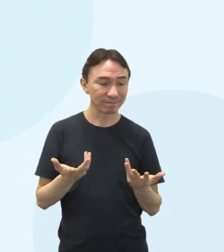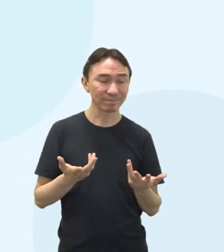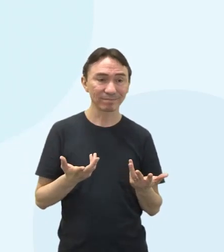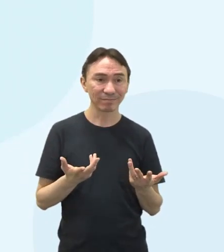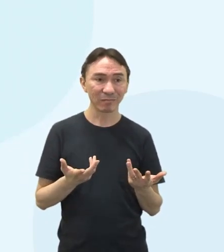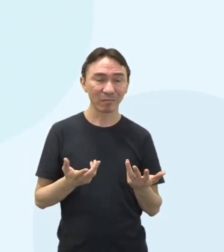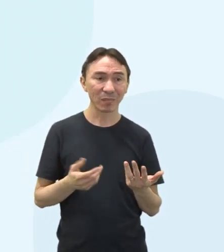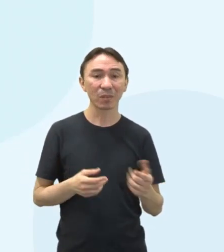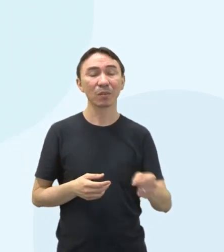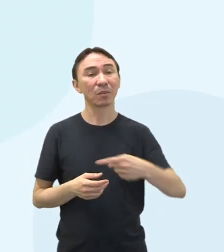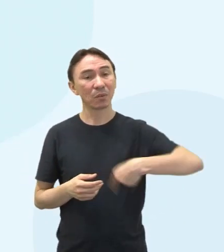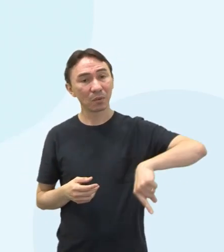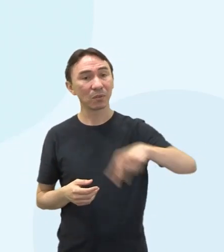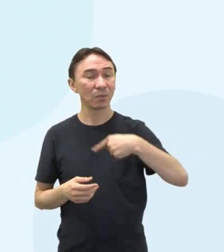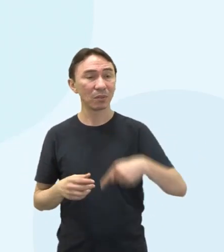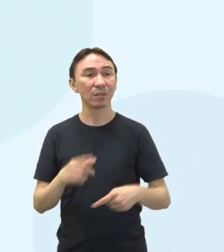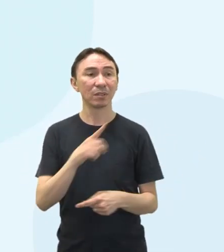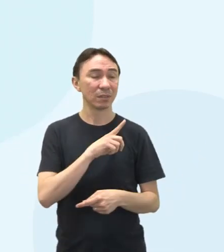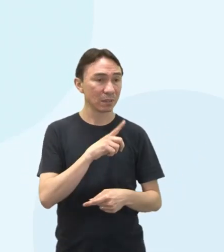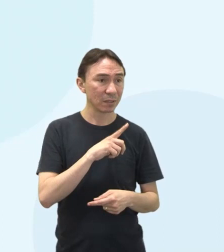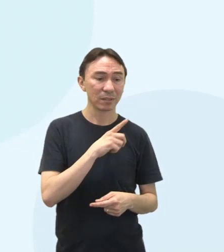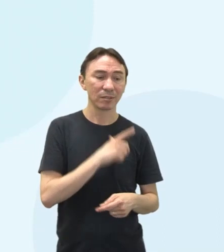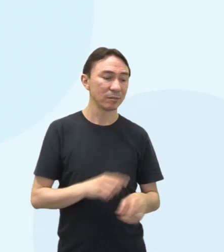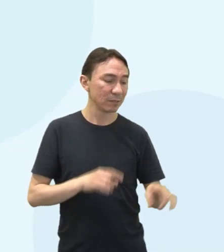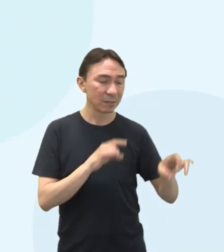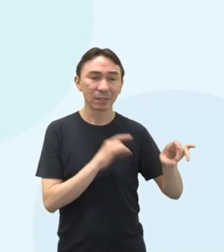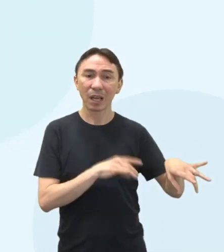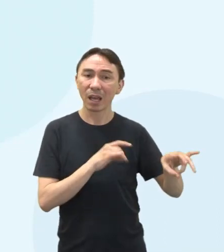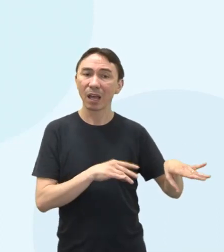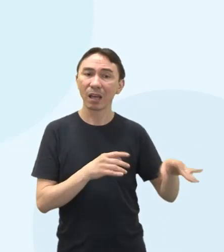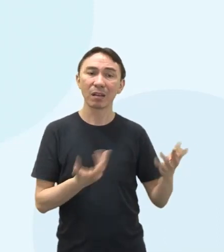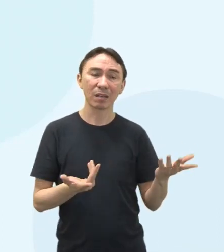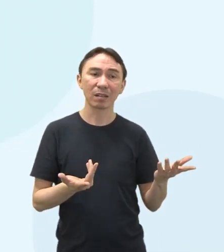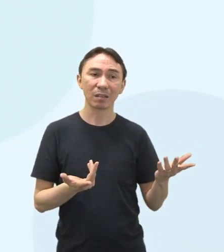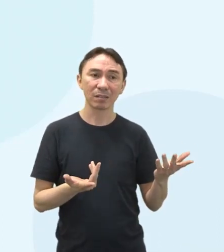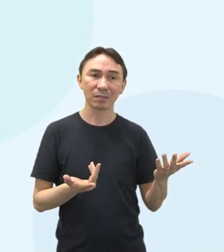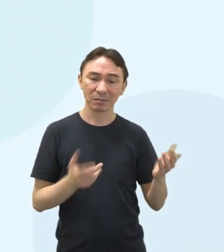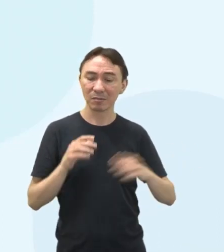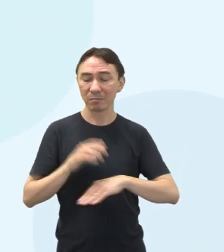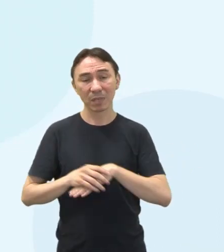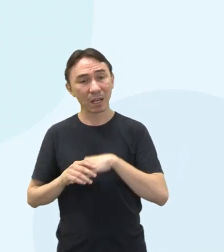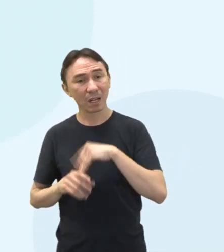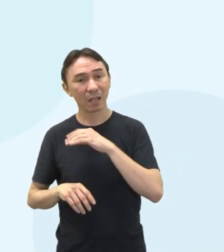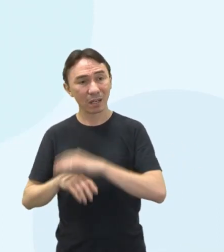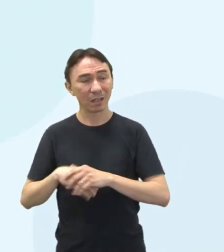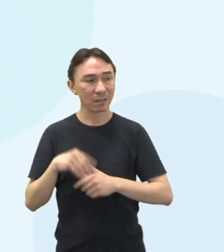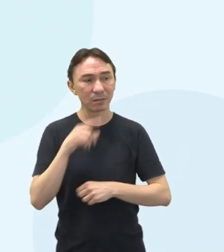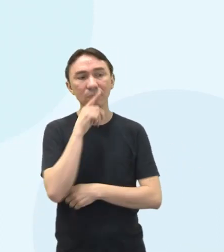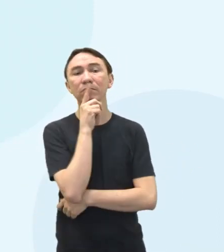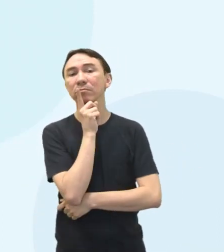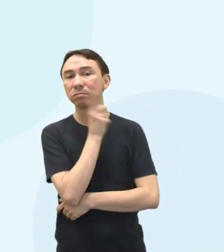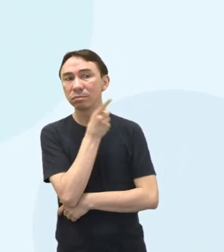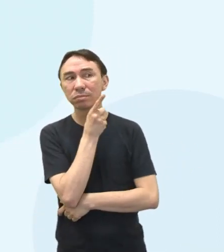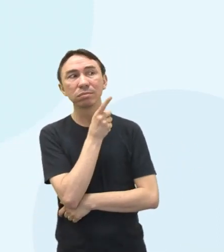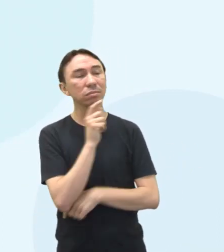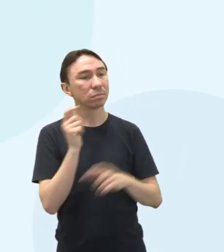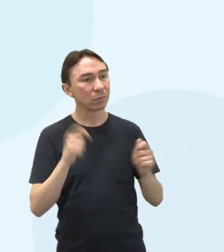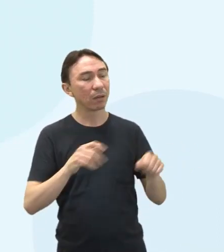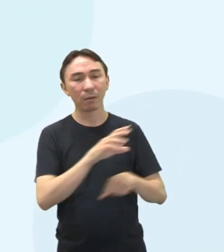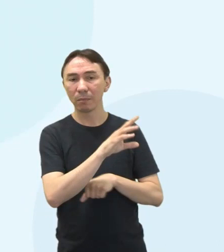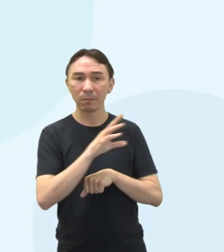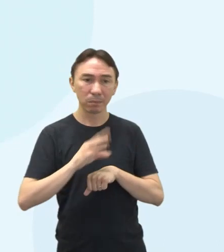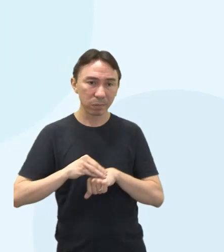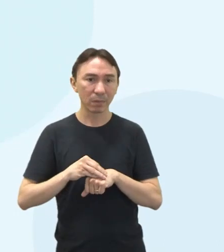ter contato com metodologias com com práticas que que possam tornar